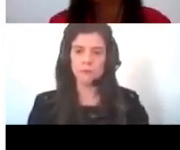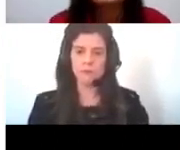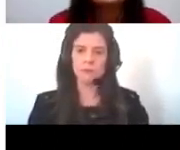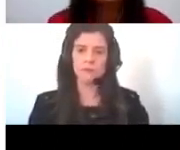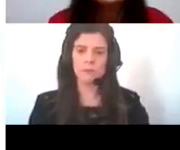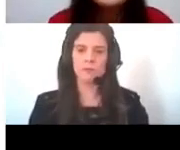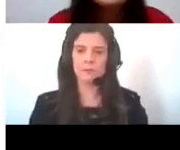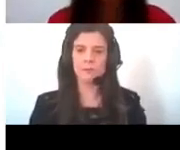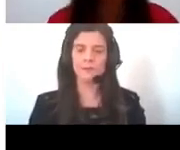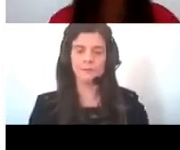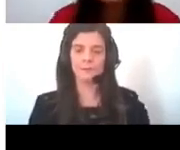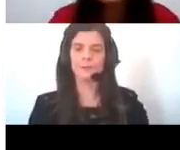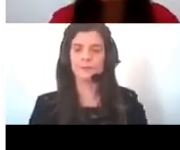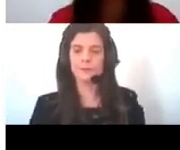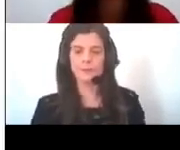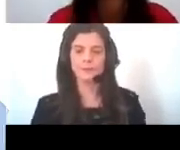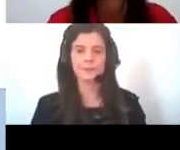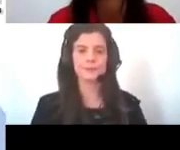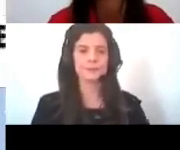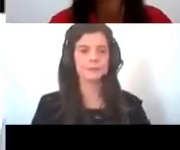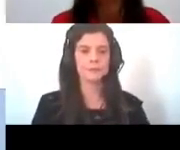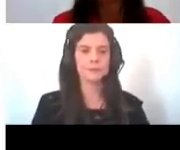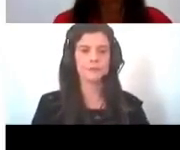acesso mais fácil para a população.